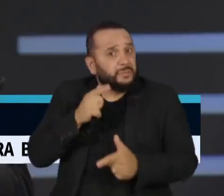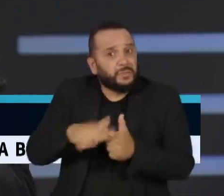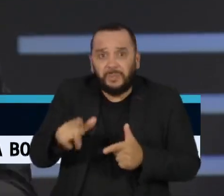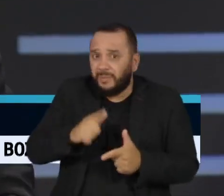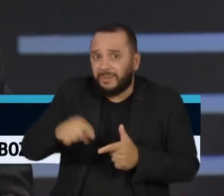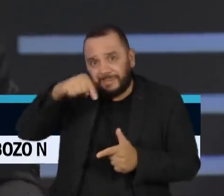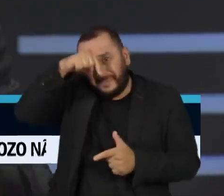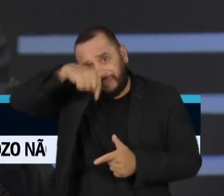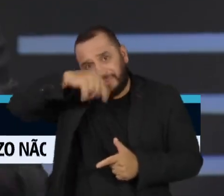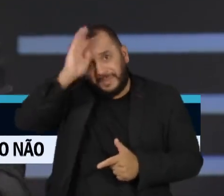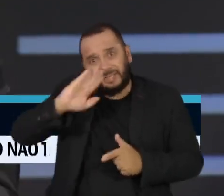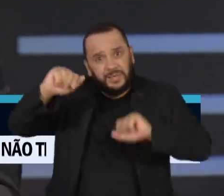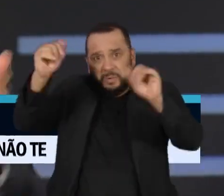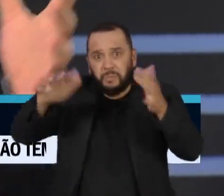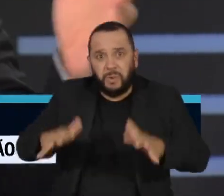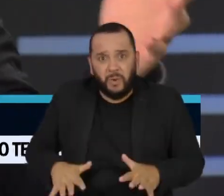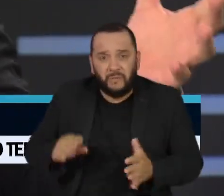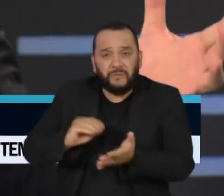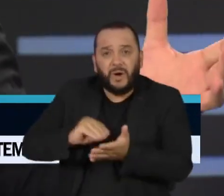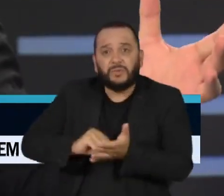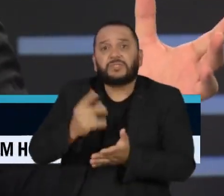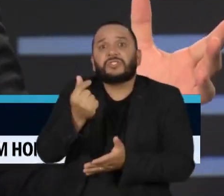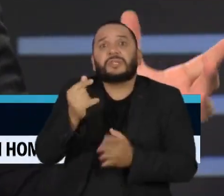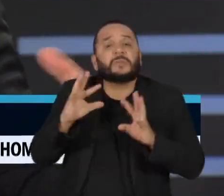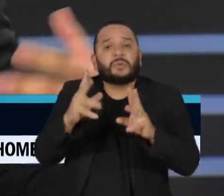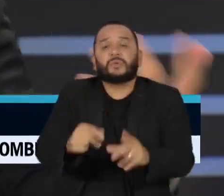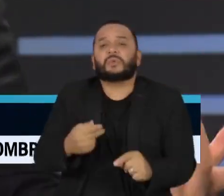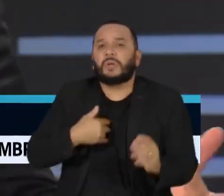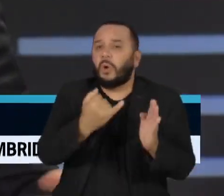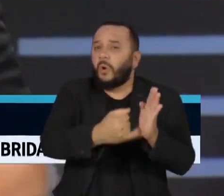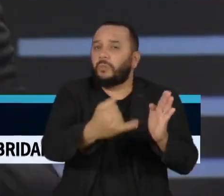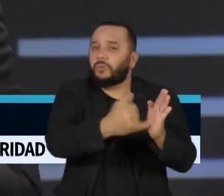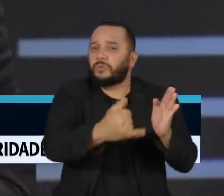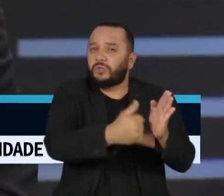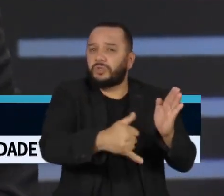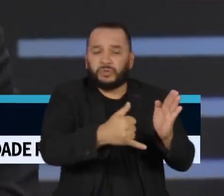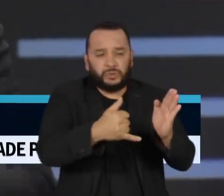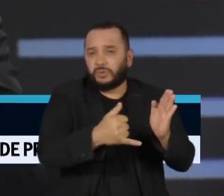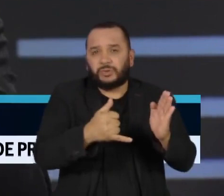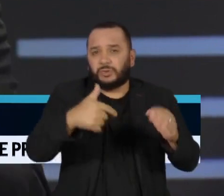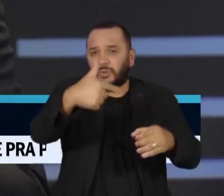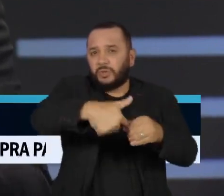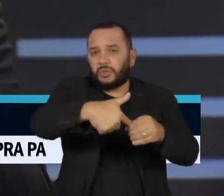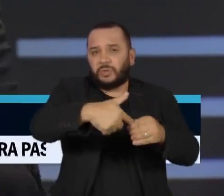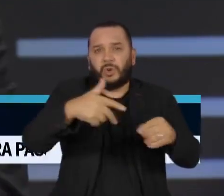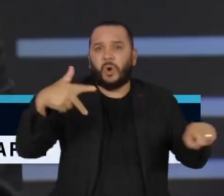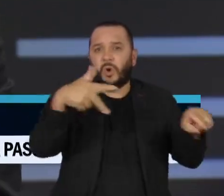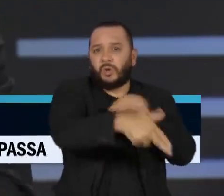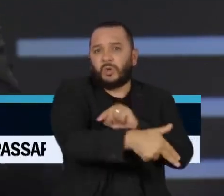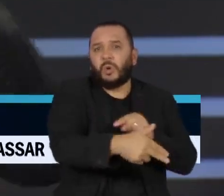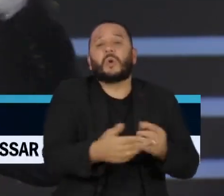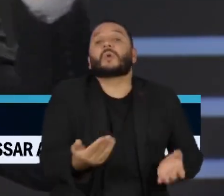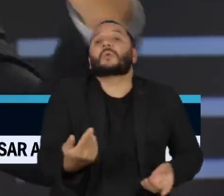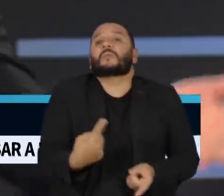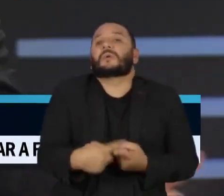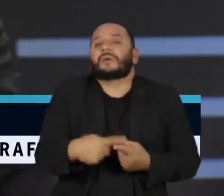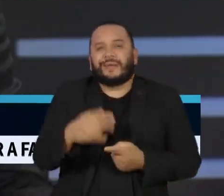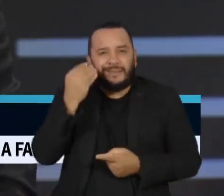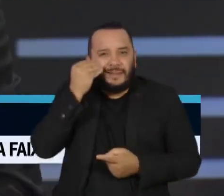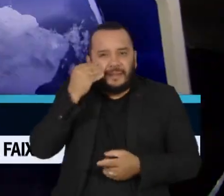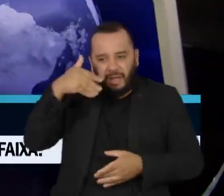falta dinheiro para tudo que que ele fez cortou o combustível porque ele fala um populista para tentar se eleger depois como Falou bem Olha eu